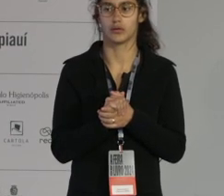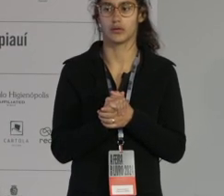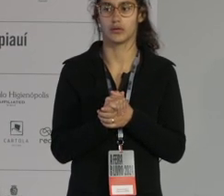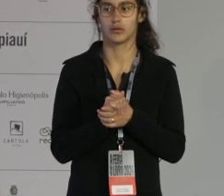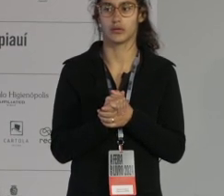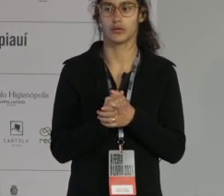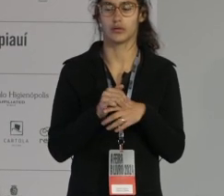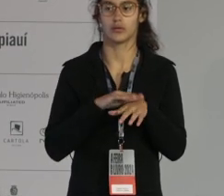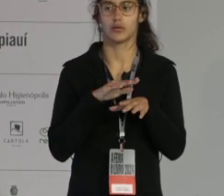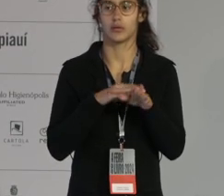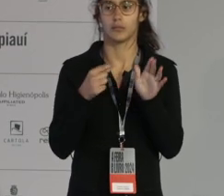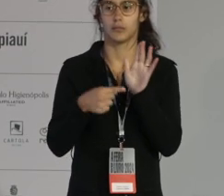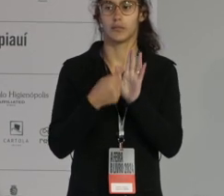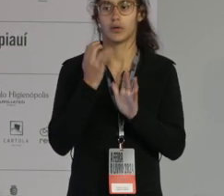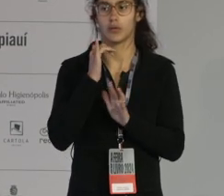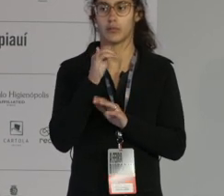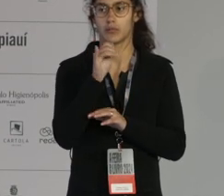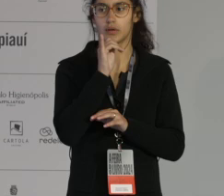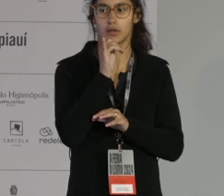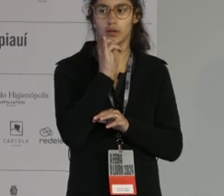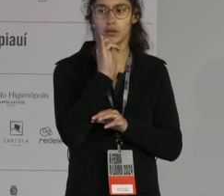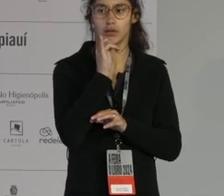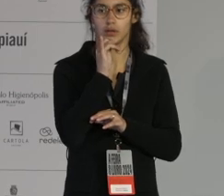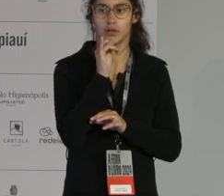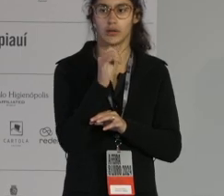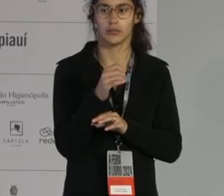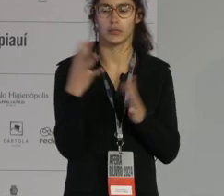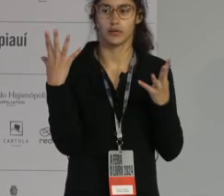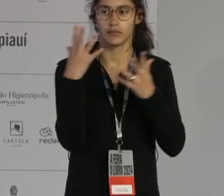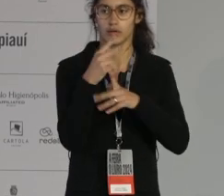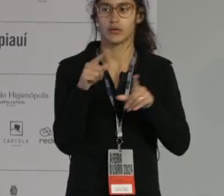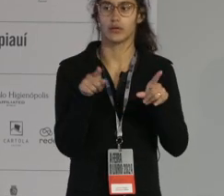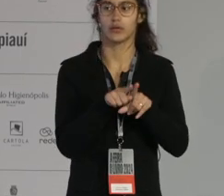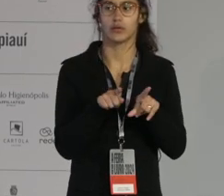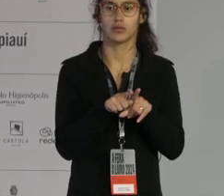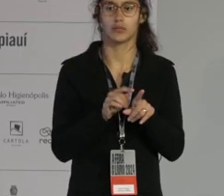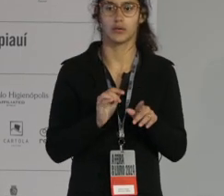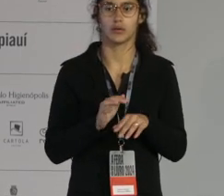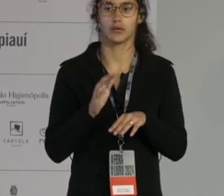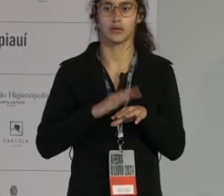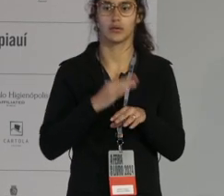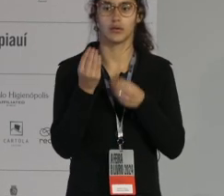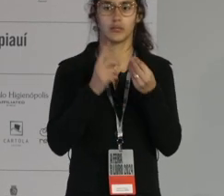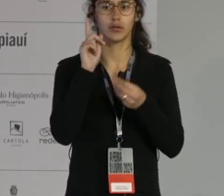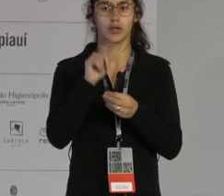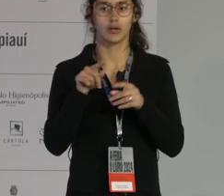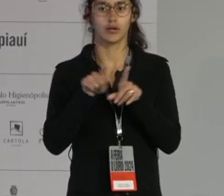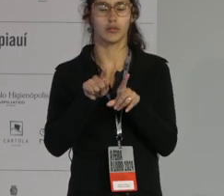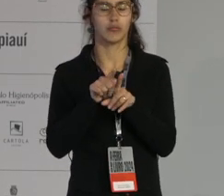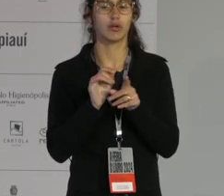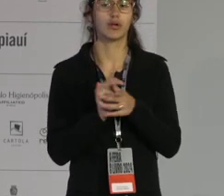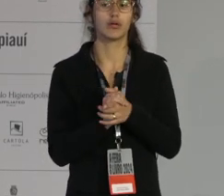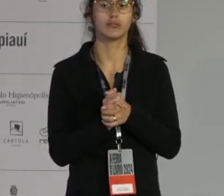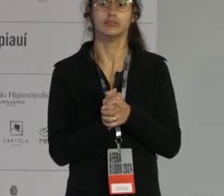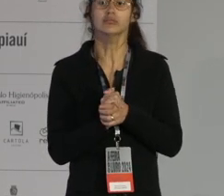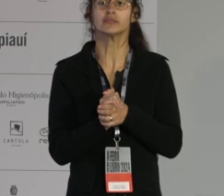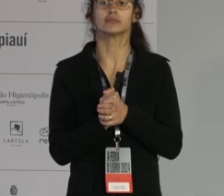e o primeiro conto, por exemplo, um conto fabuloso, assim, esse conto que abre o livro dela, assim,